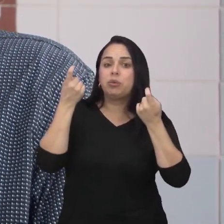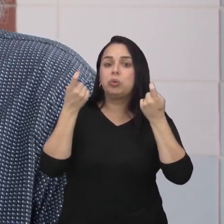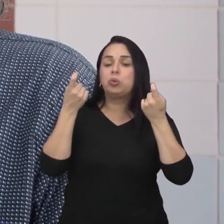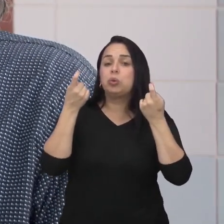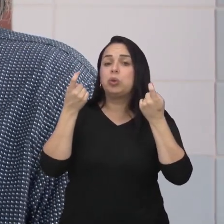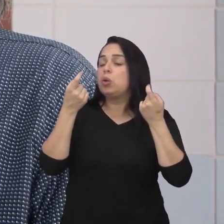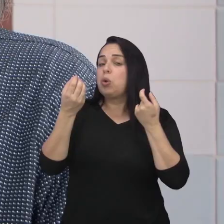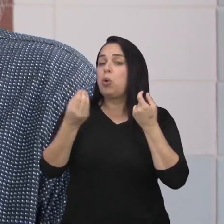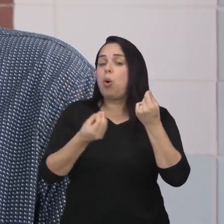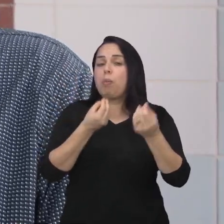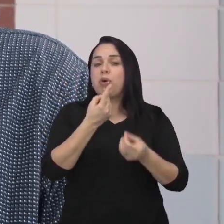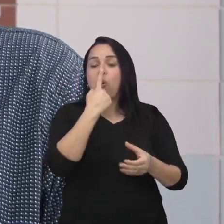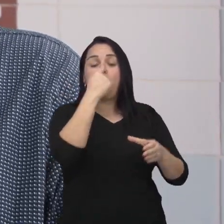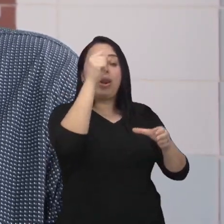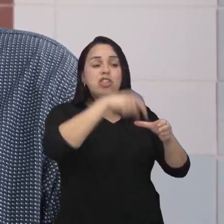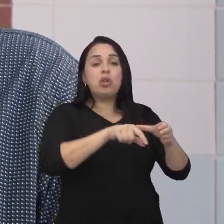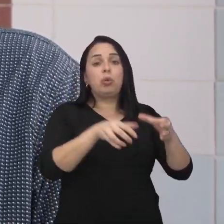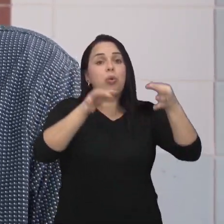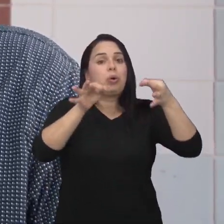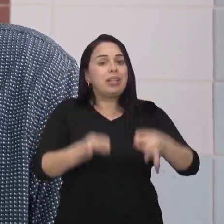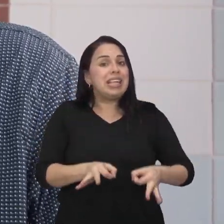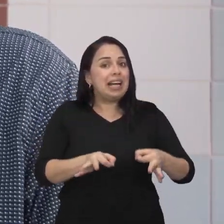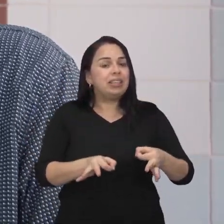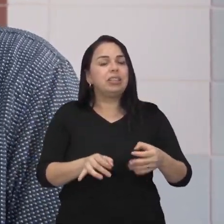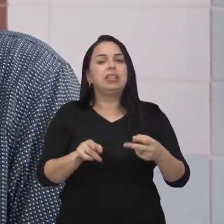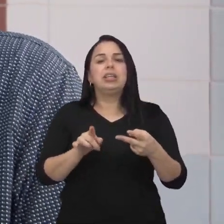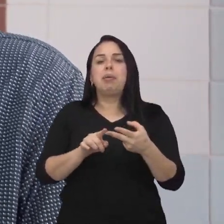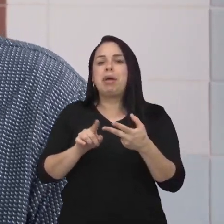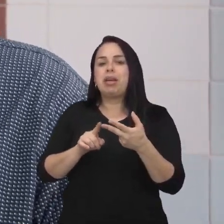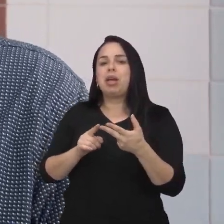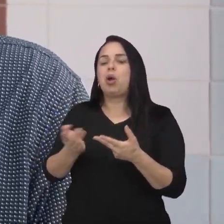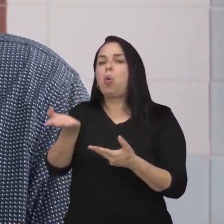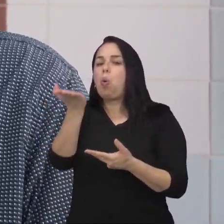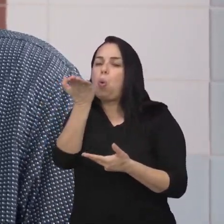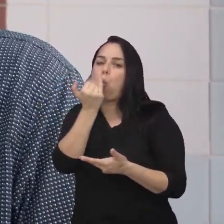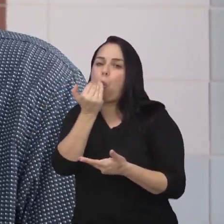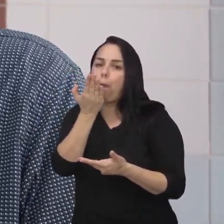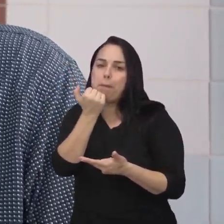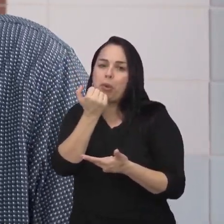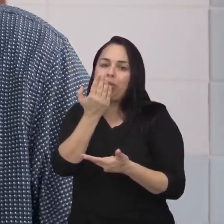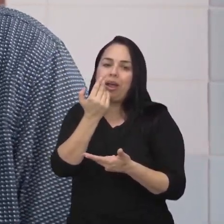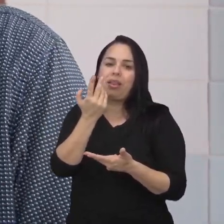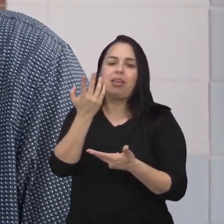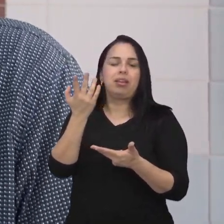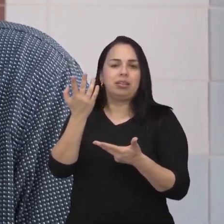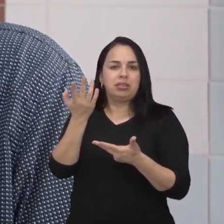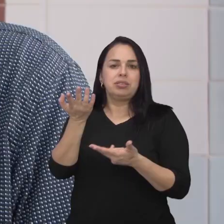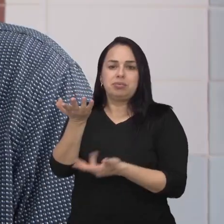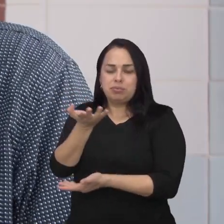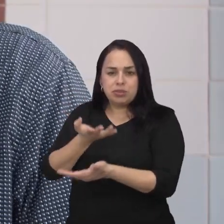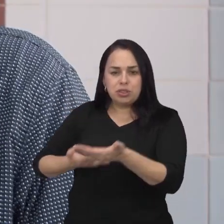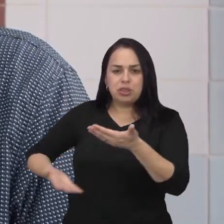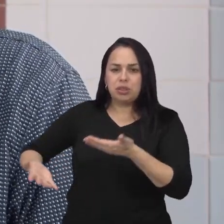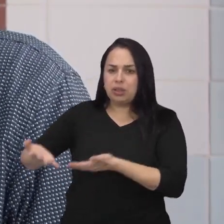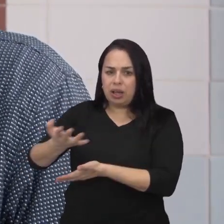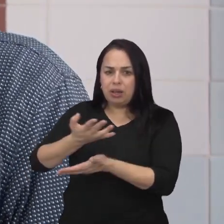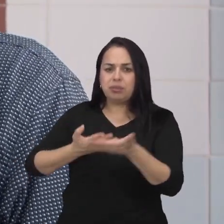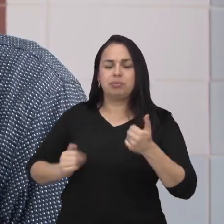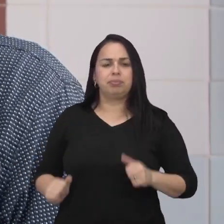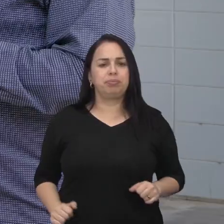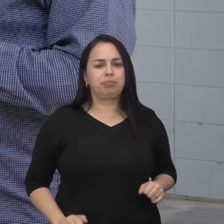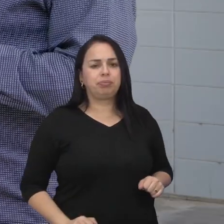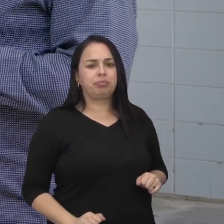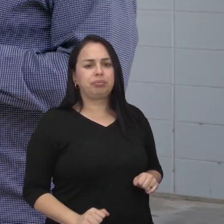os resíduos e principalmente que produza alimentos comungado, né? Ou seja, com uso